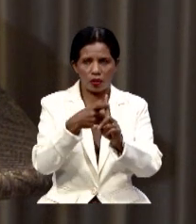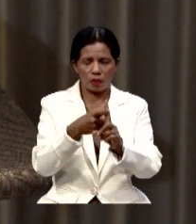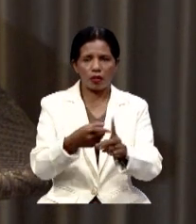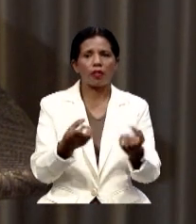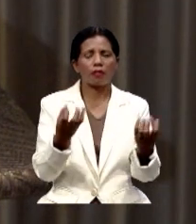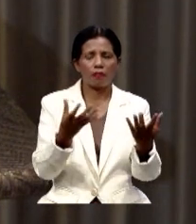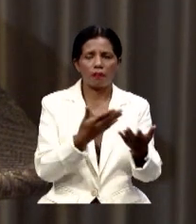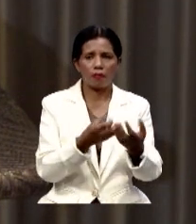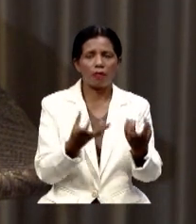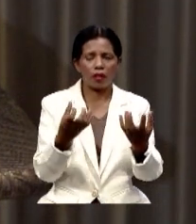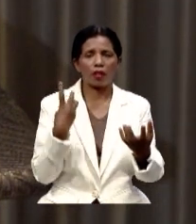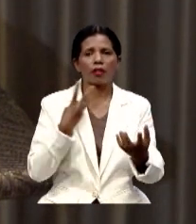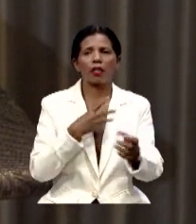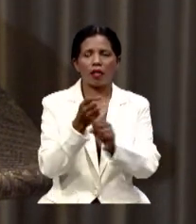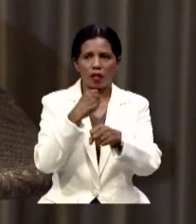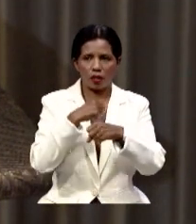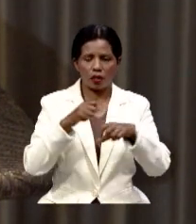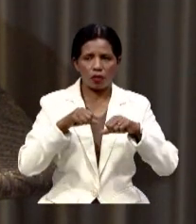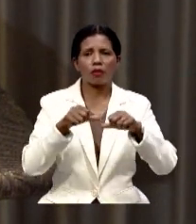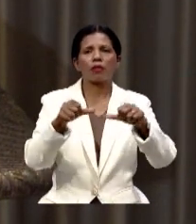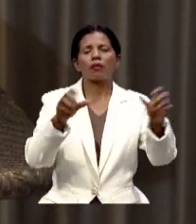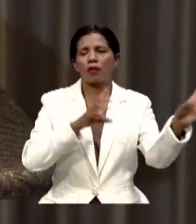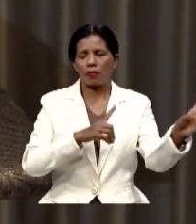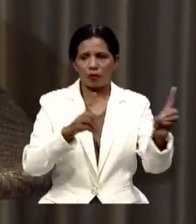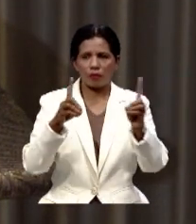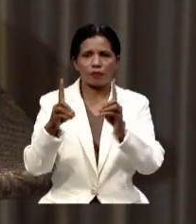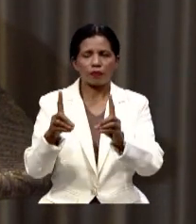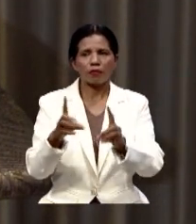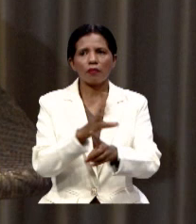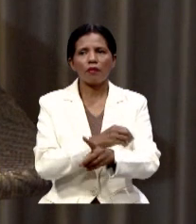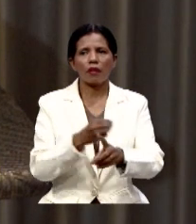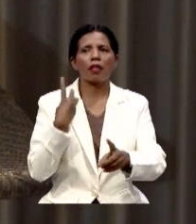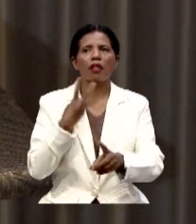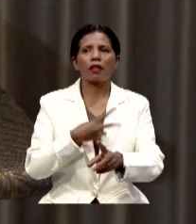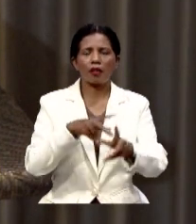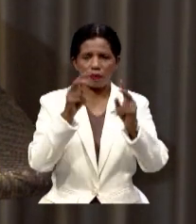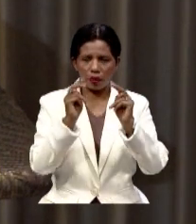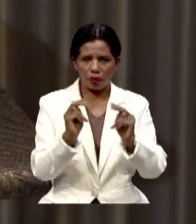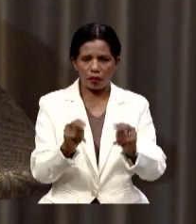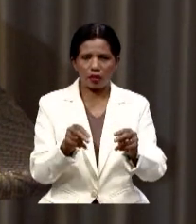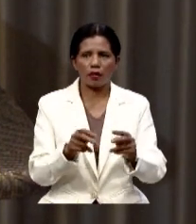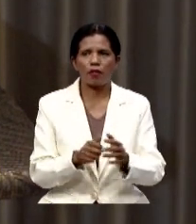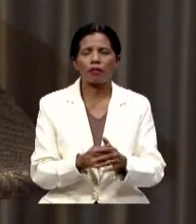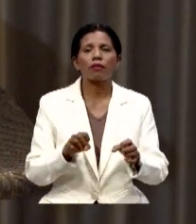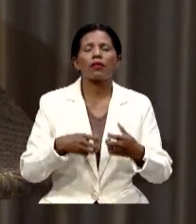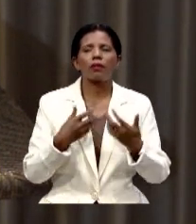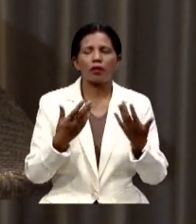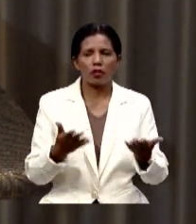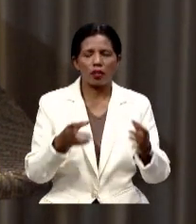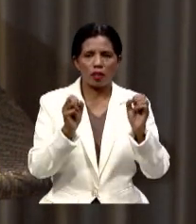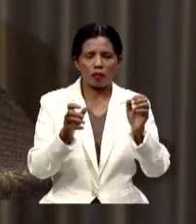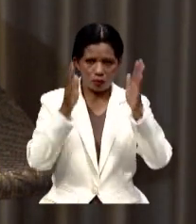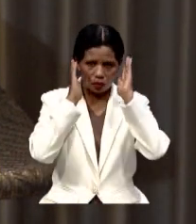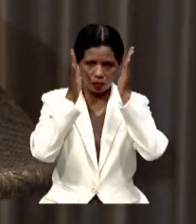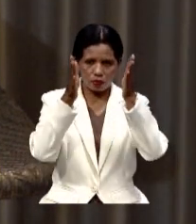que está a ralar ela e continua a implementar, e a milestones balo que precisa de pensar, a tu bela com